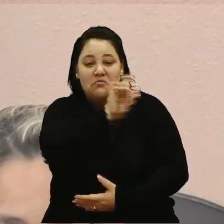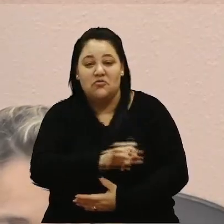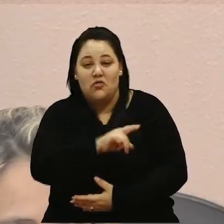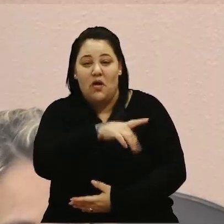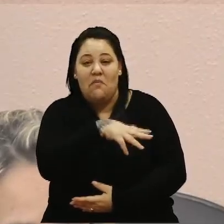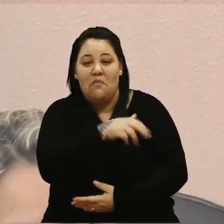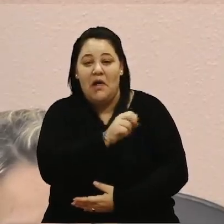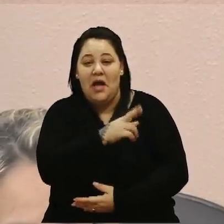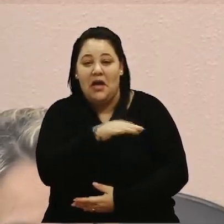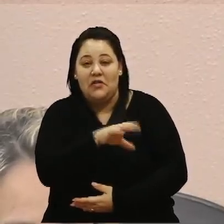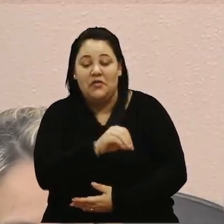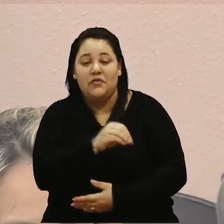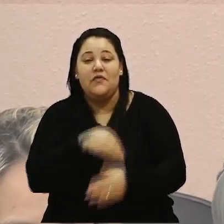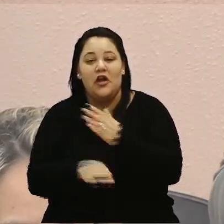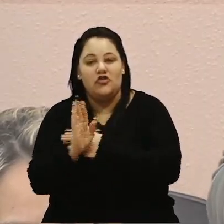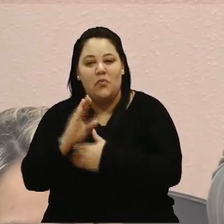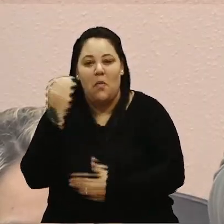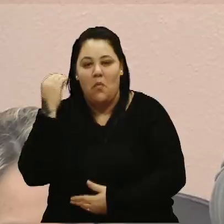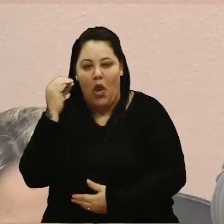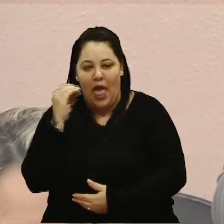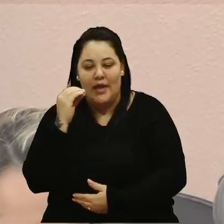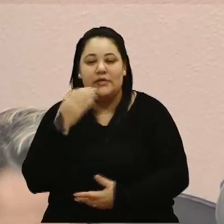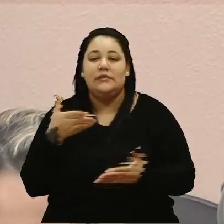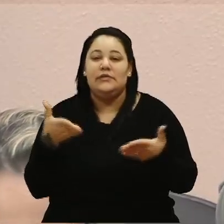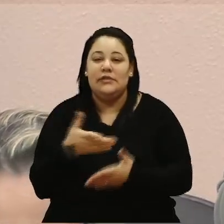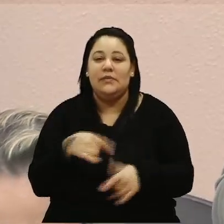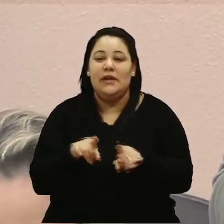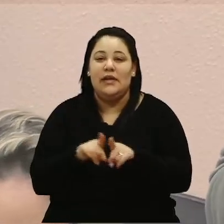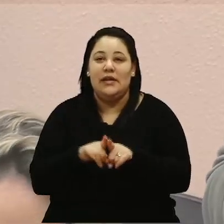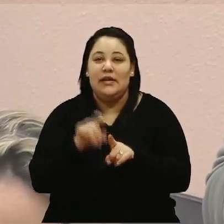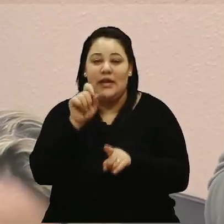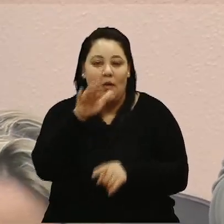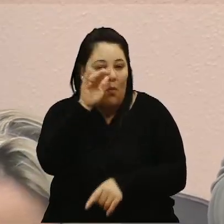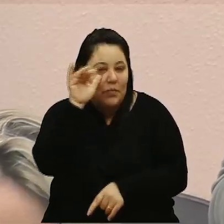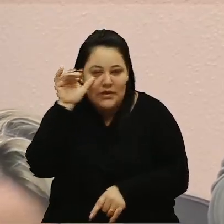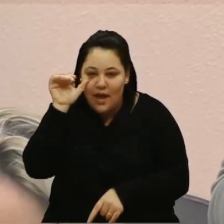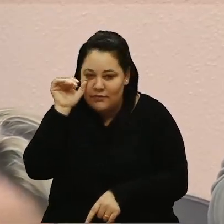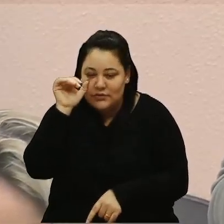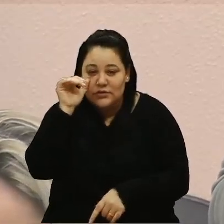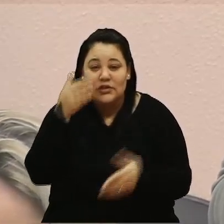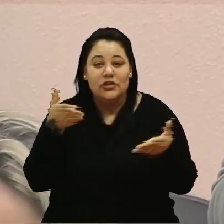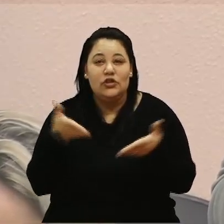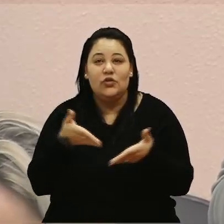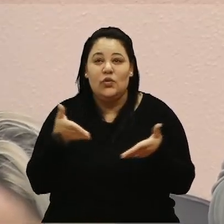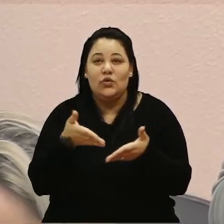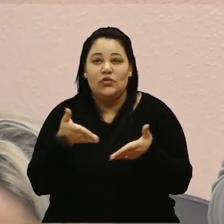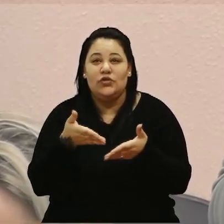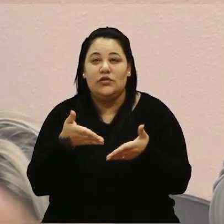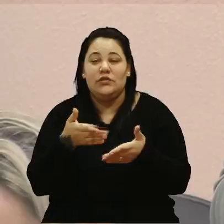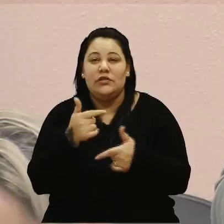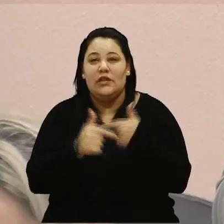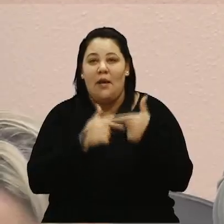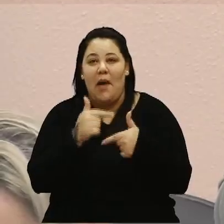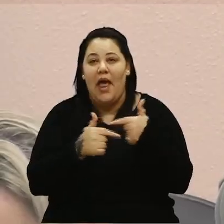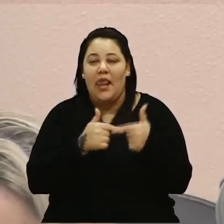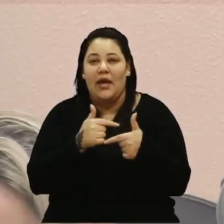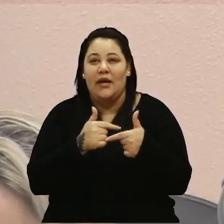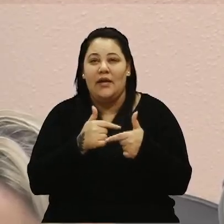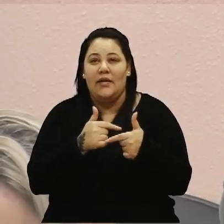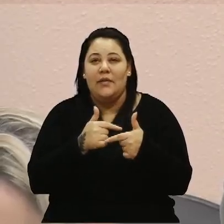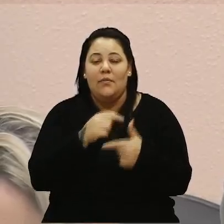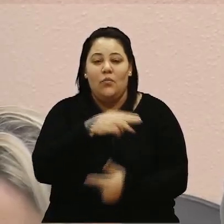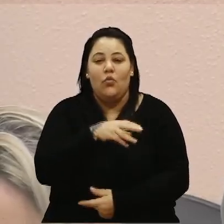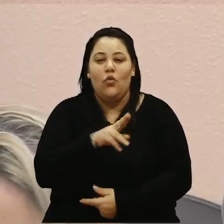de Caxias do Sul, está em Porto Alegre, e aos inspetores, e hoje comissários Murilo Campagnolo, Adriano de